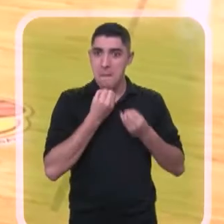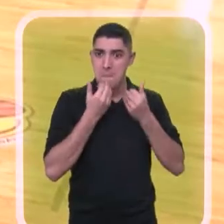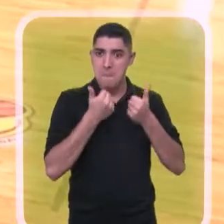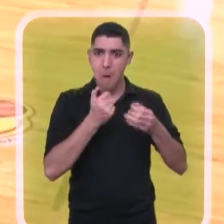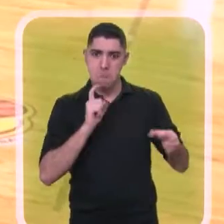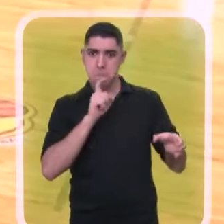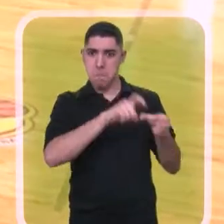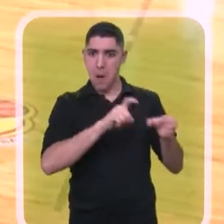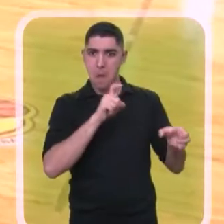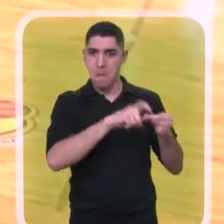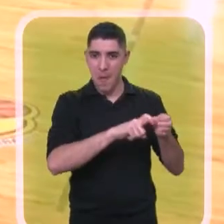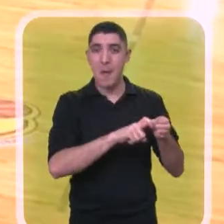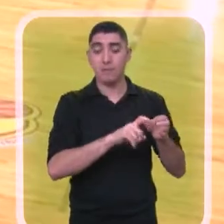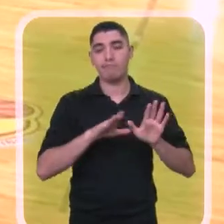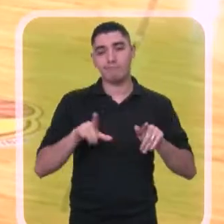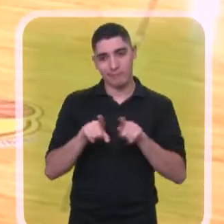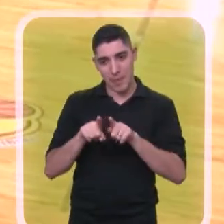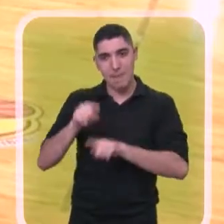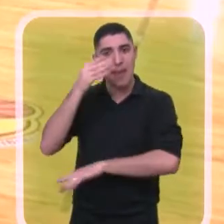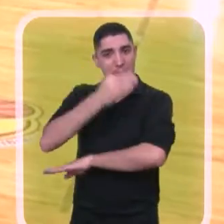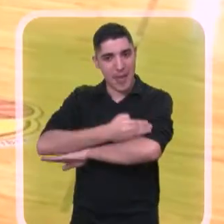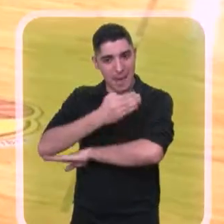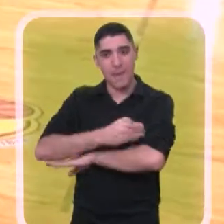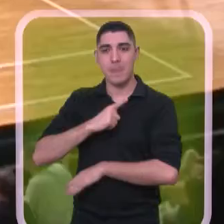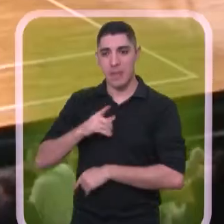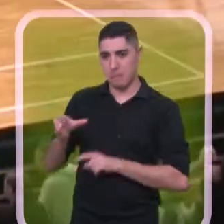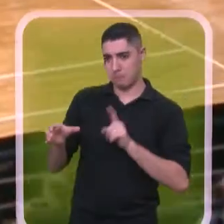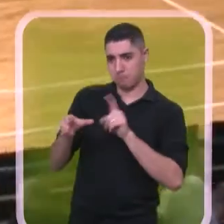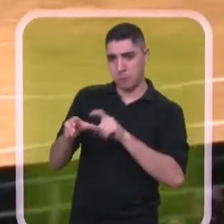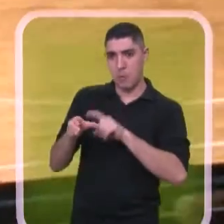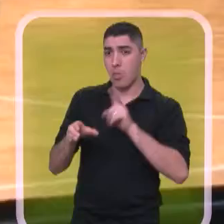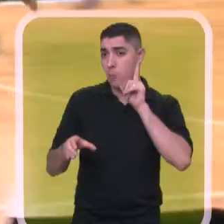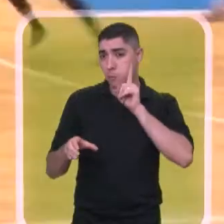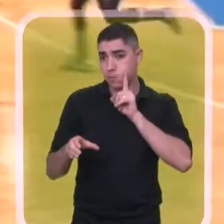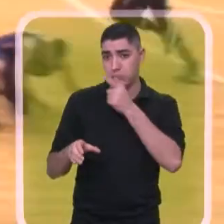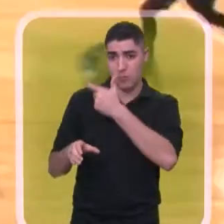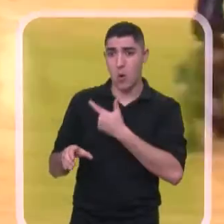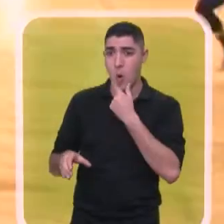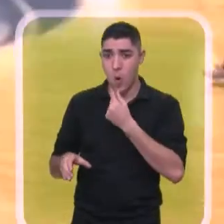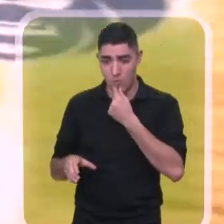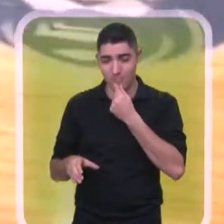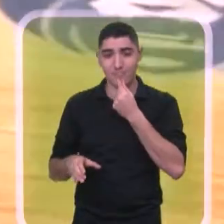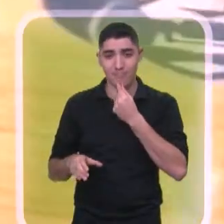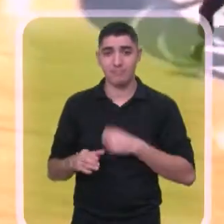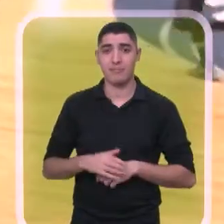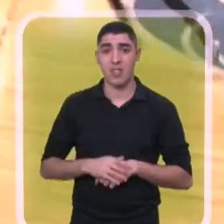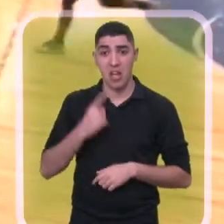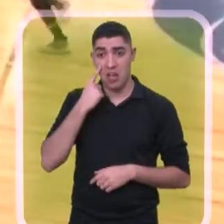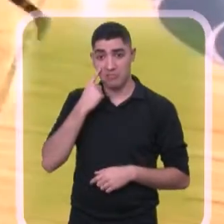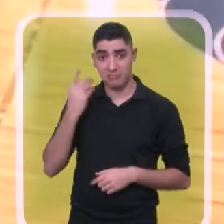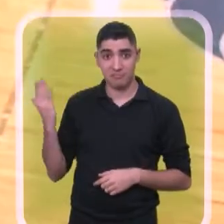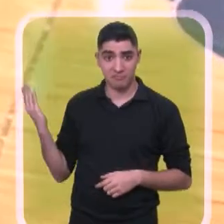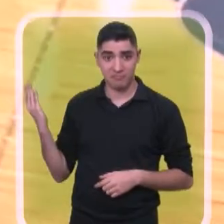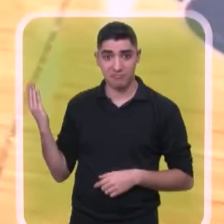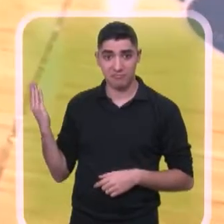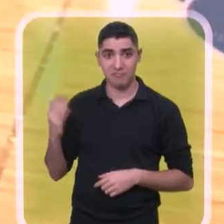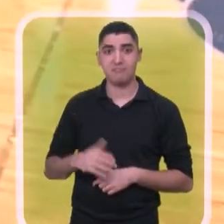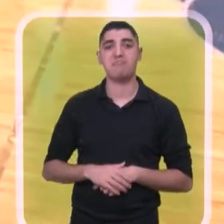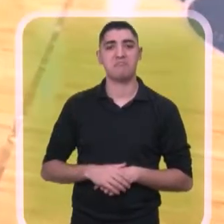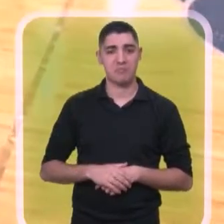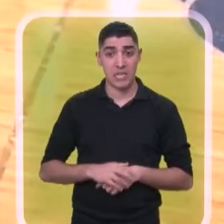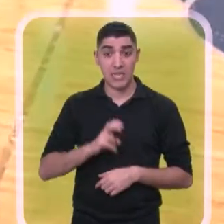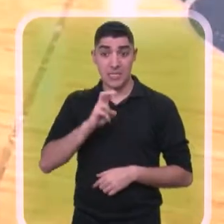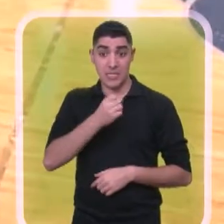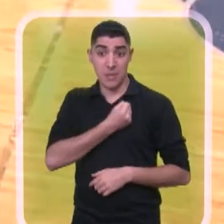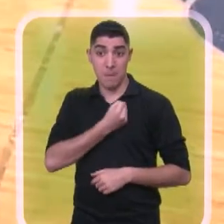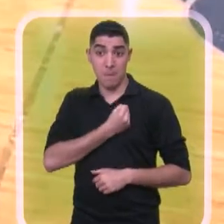calibrada do argentino, o Rio Claro contava com o americano Kenny Dawkins. O baixinho, em 2 ataques, colocou 5 de frente